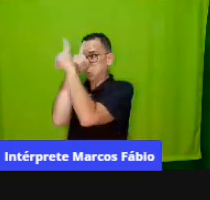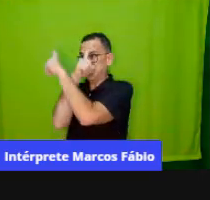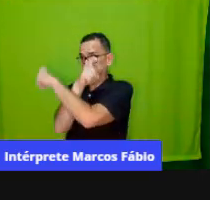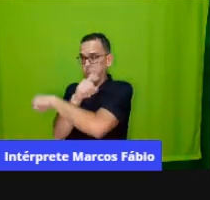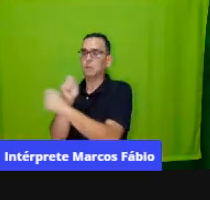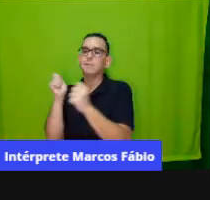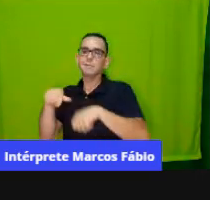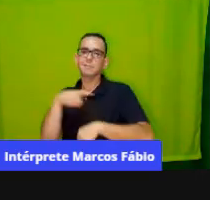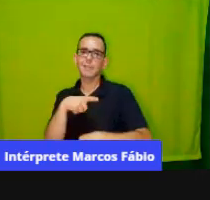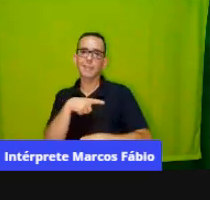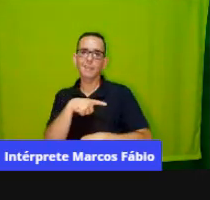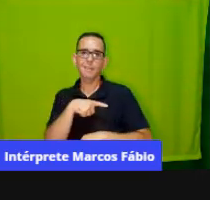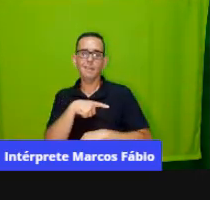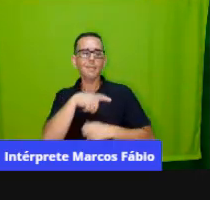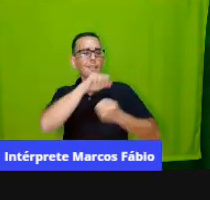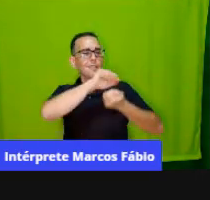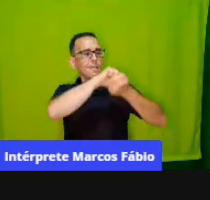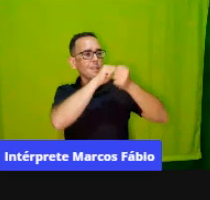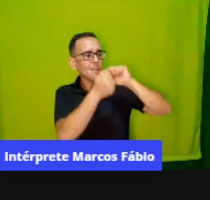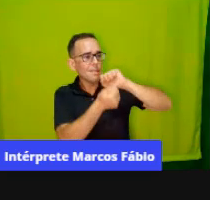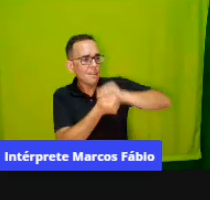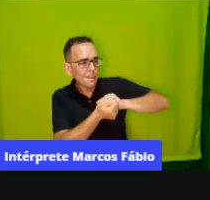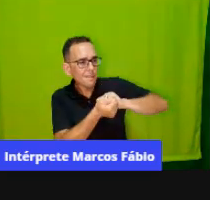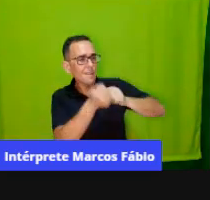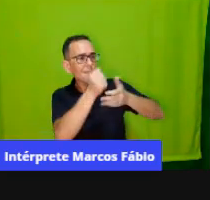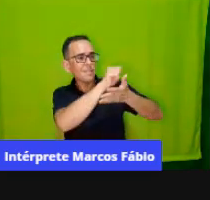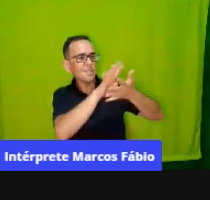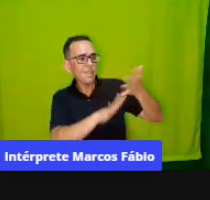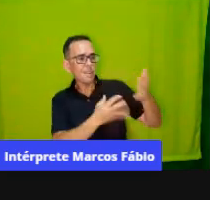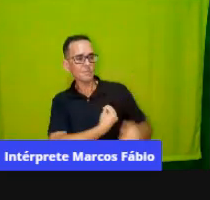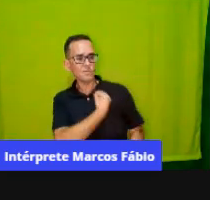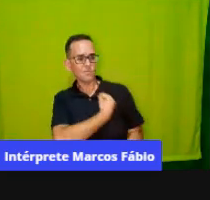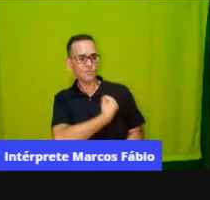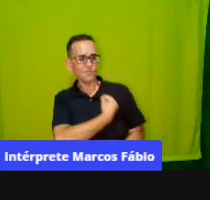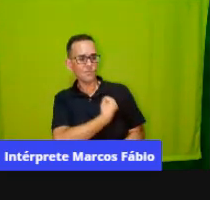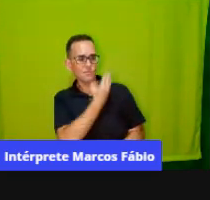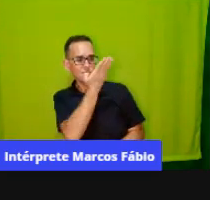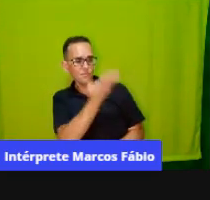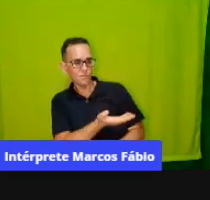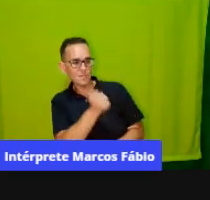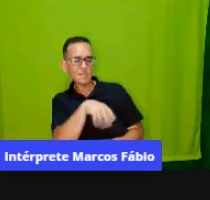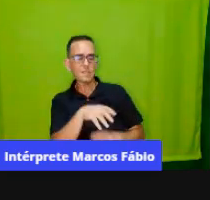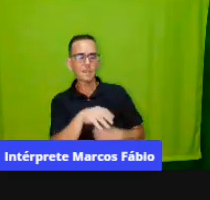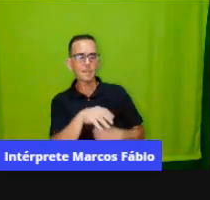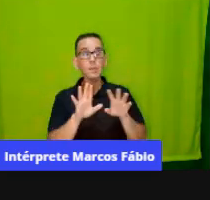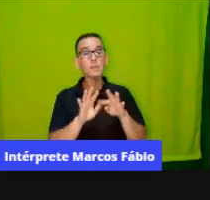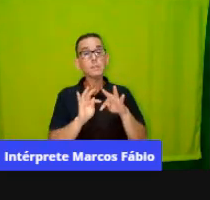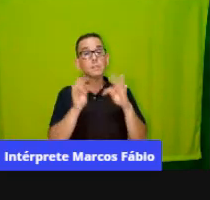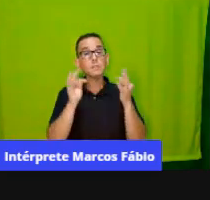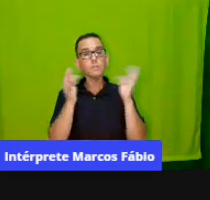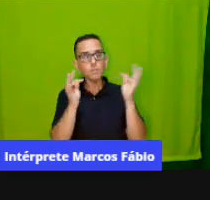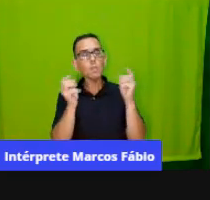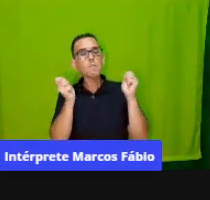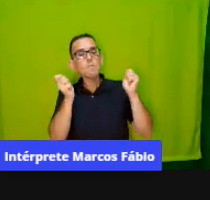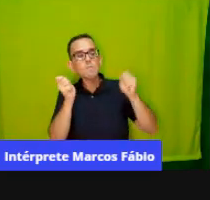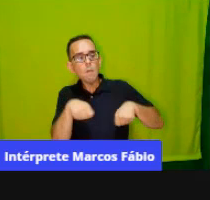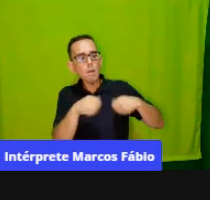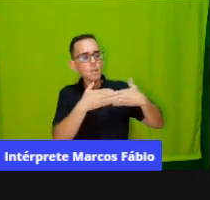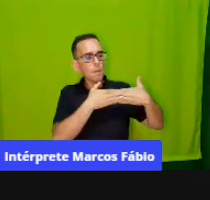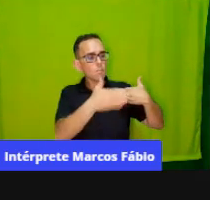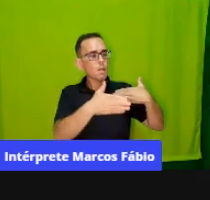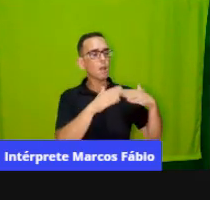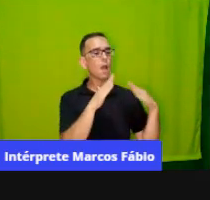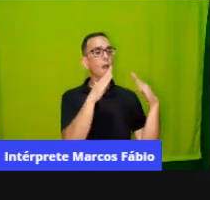temos adaptações para atividade de vida diária. Então, a tecnologia assistiva parte desde a